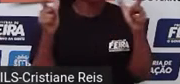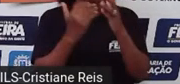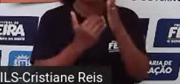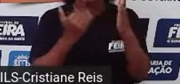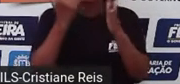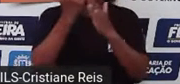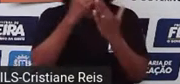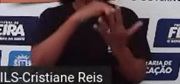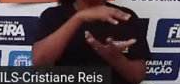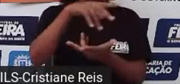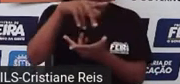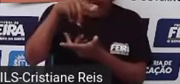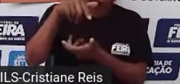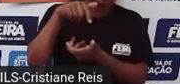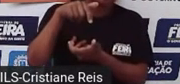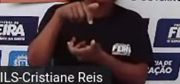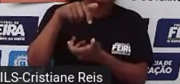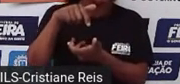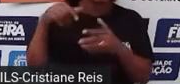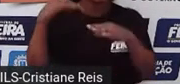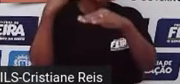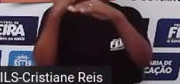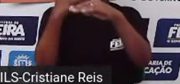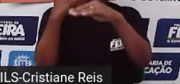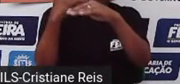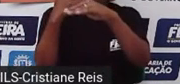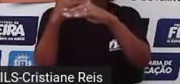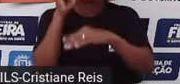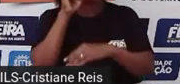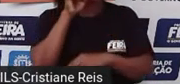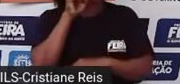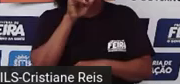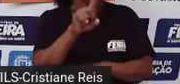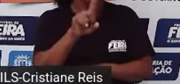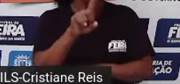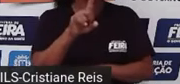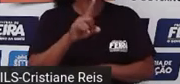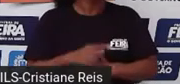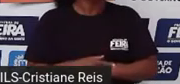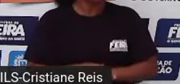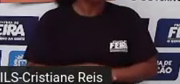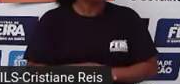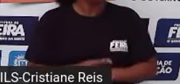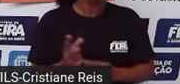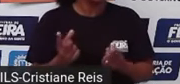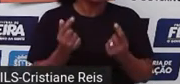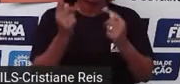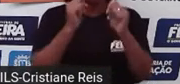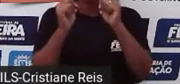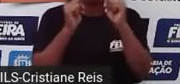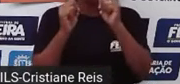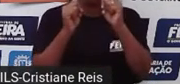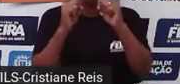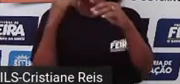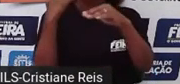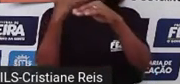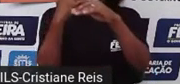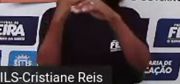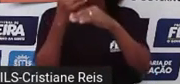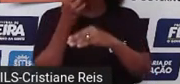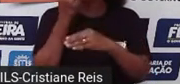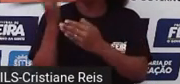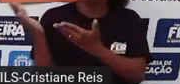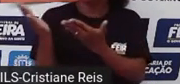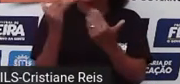ali não é pareado junto com os Estados Unidos então sejam bem-vindos para nossa aula de hoje e vamos lá